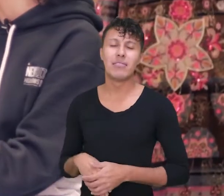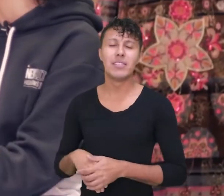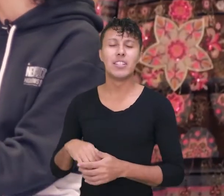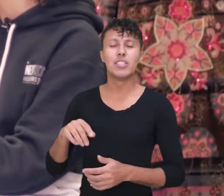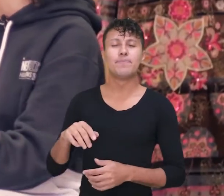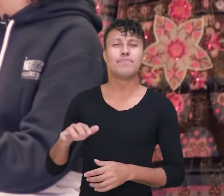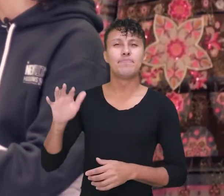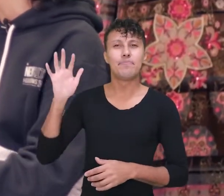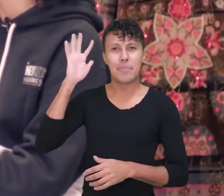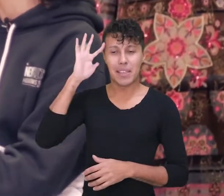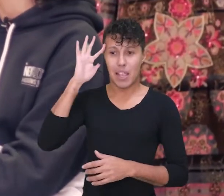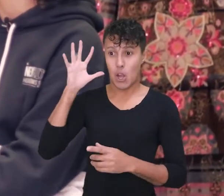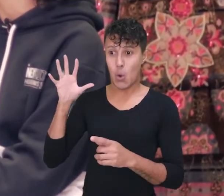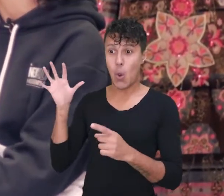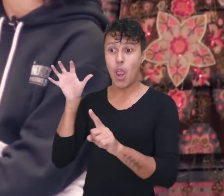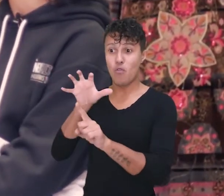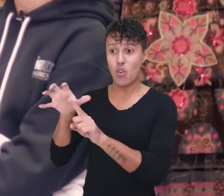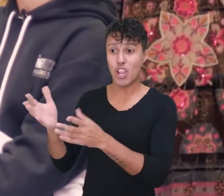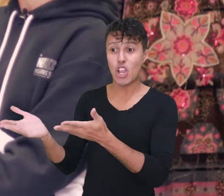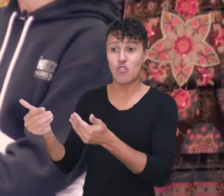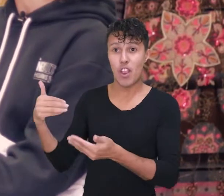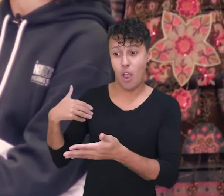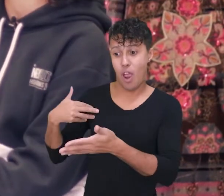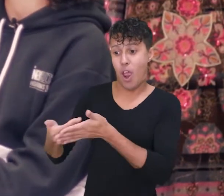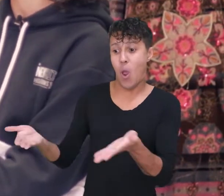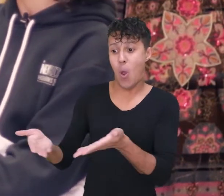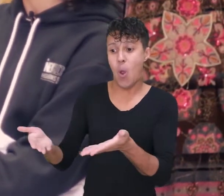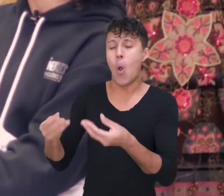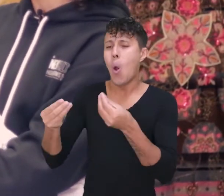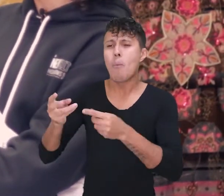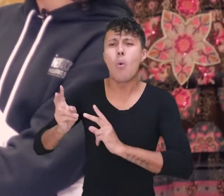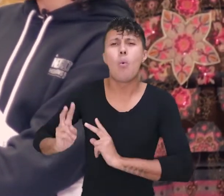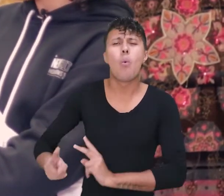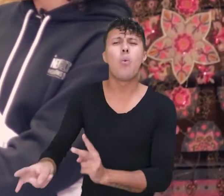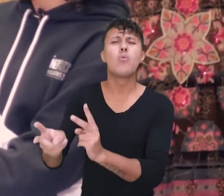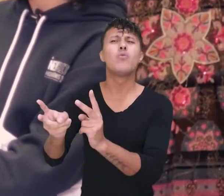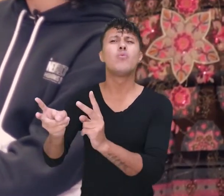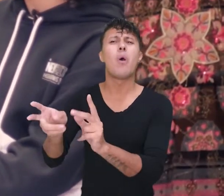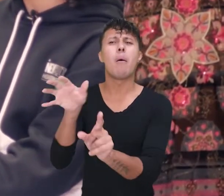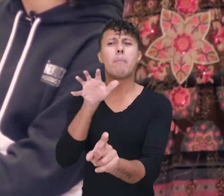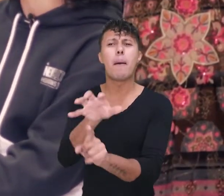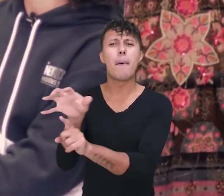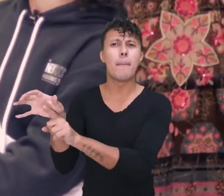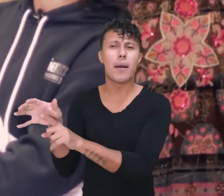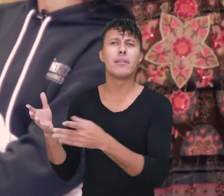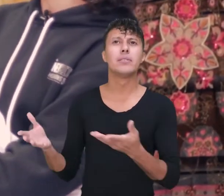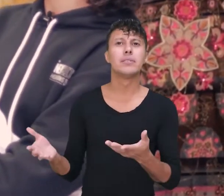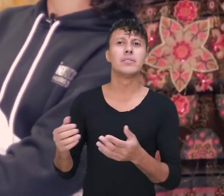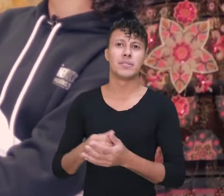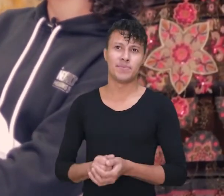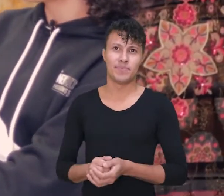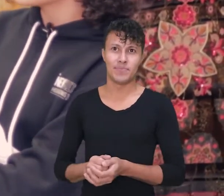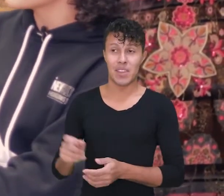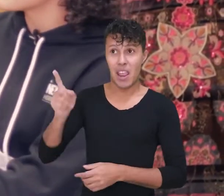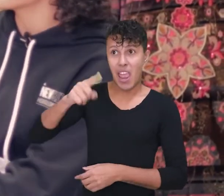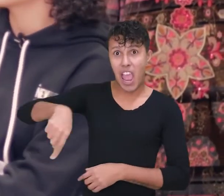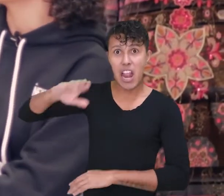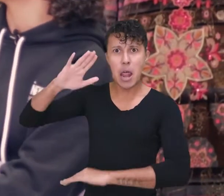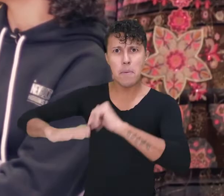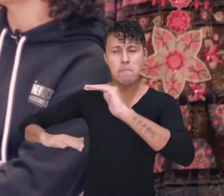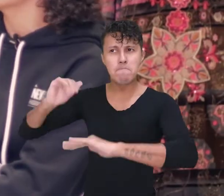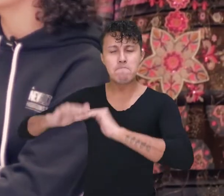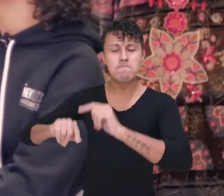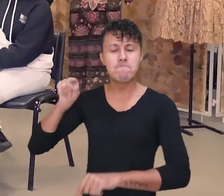para as nossas juventudes atuais, como que isso se reverbera, assim, como que as ações deles hoje a gente